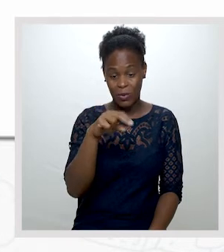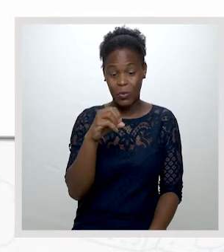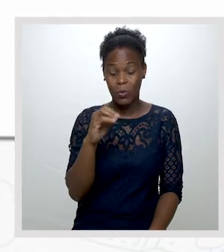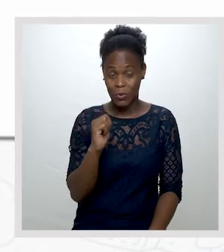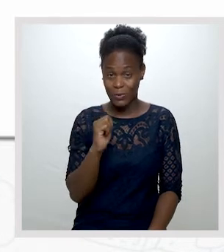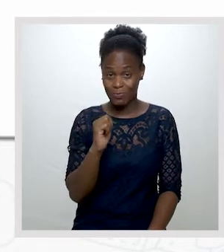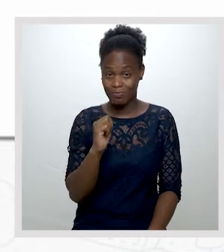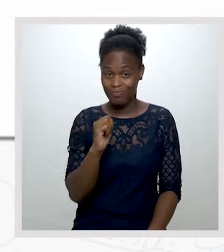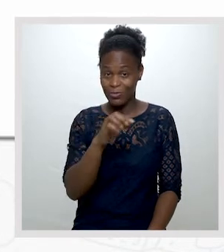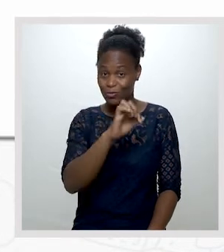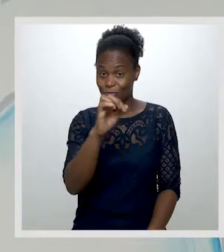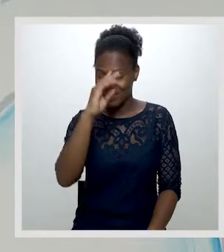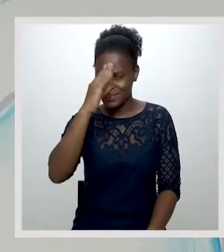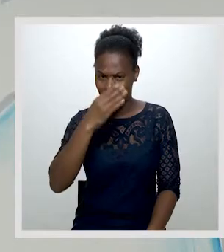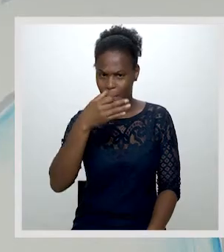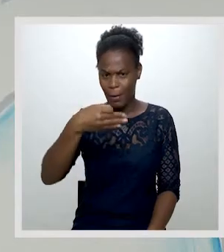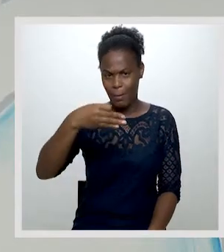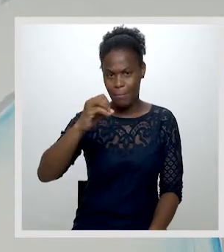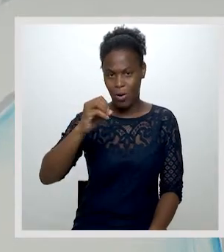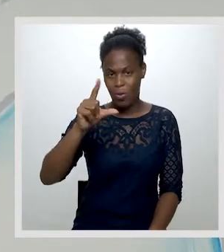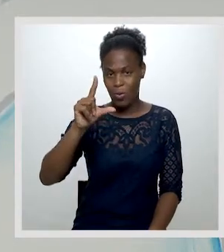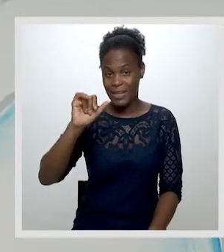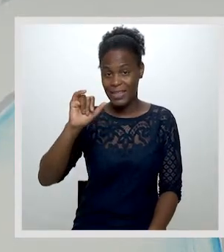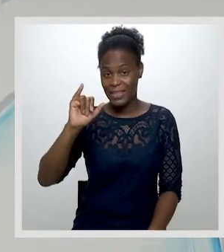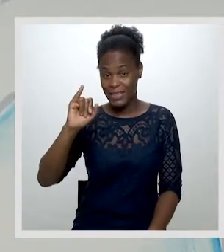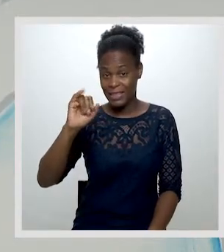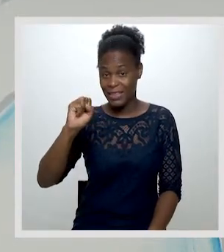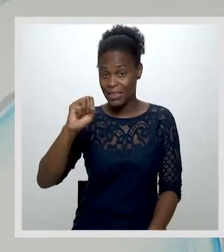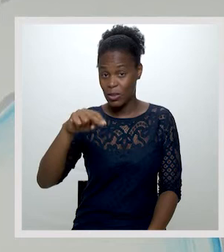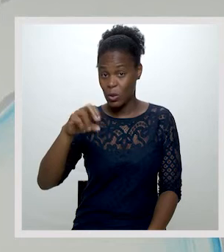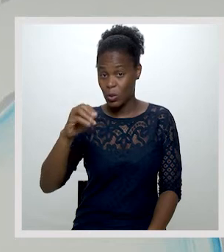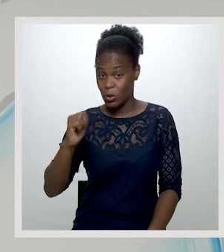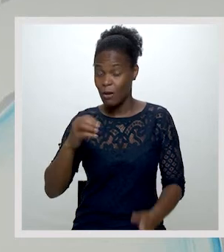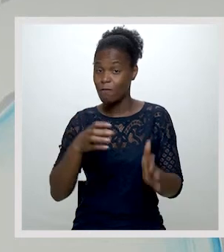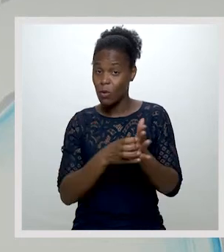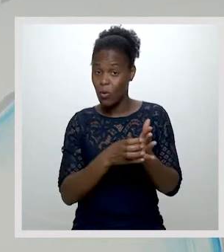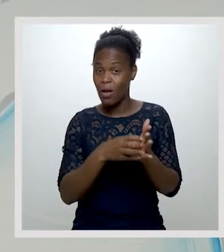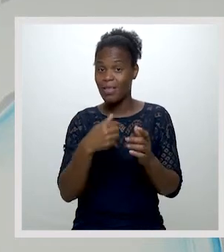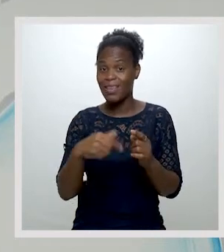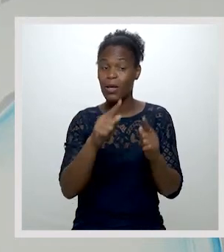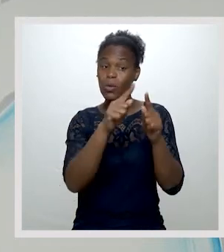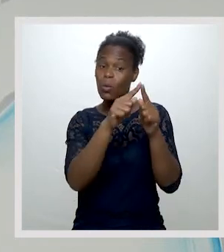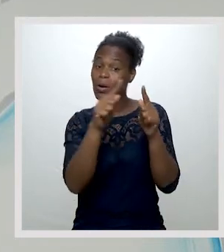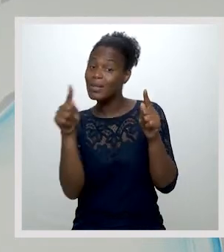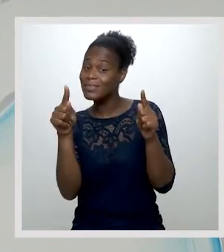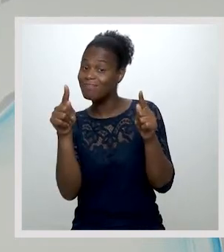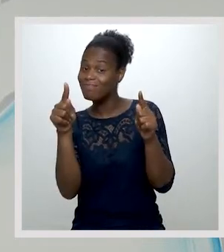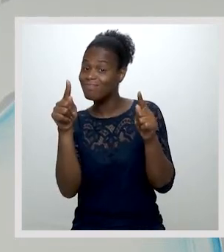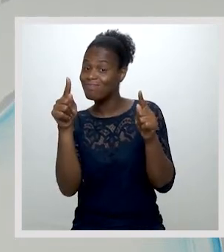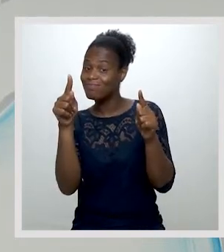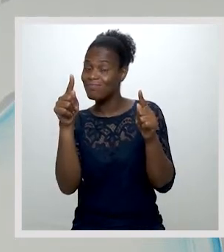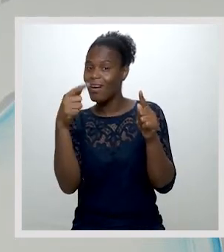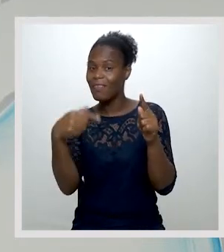sabem que polígonos são figuras delimitados por segmento de reta, não é?